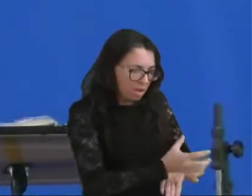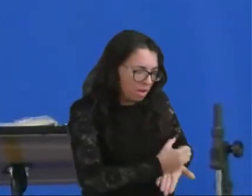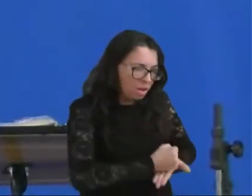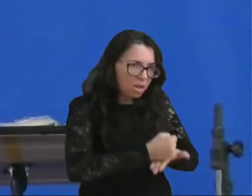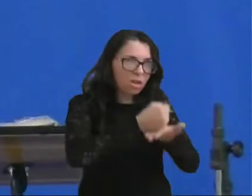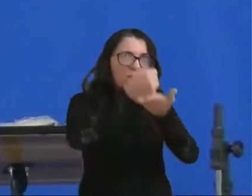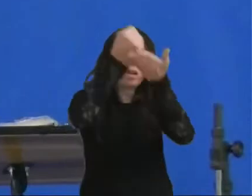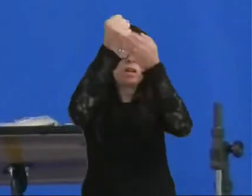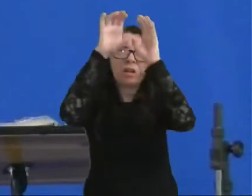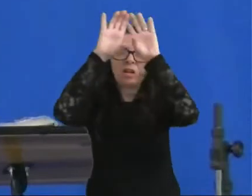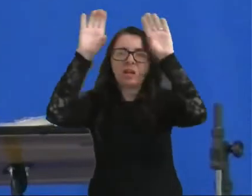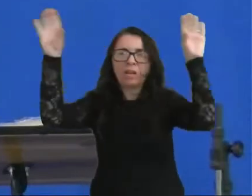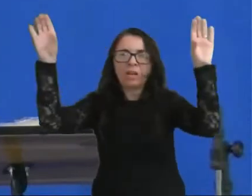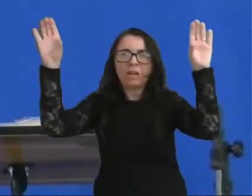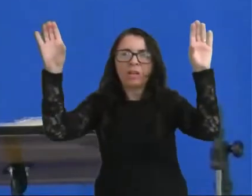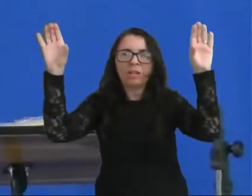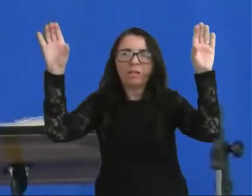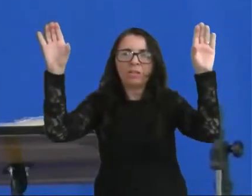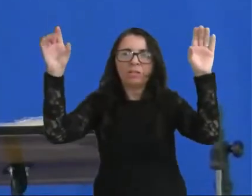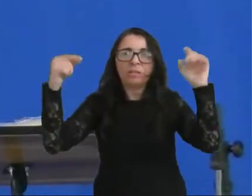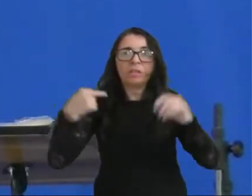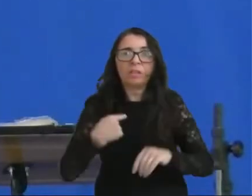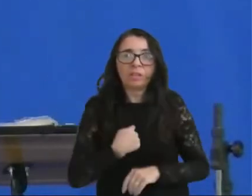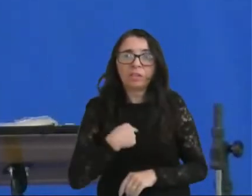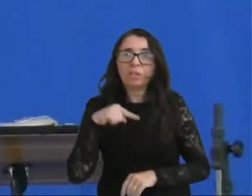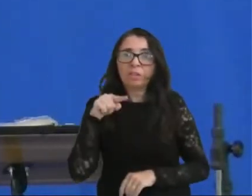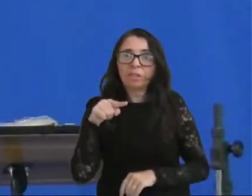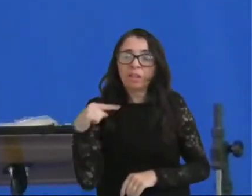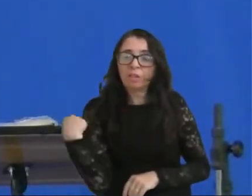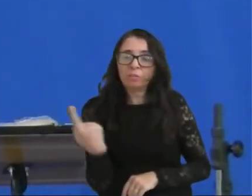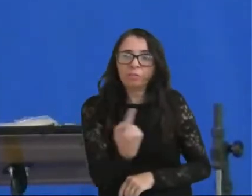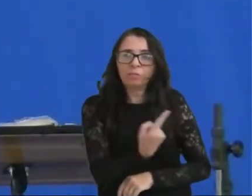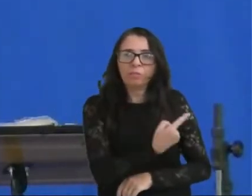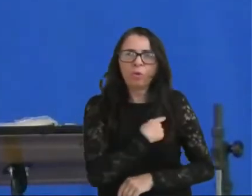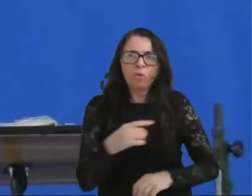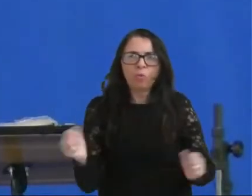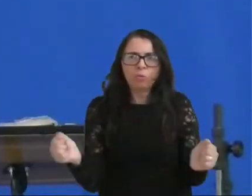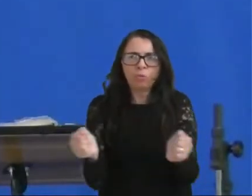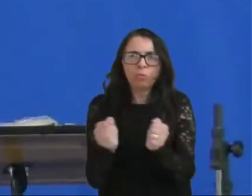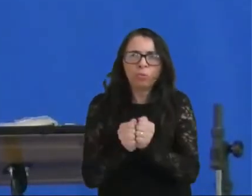Jesus destaca 3 grandes virtudes da igreja de Éfeso.